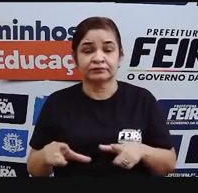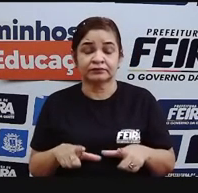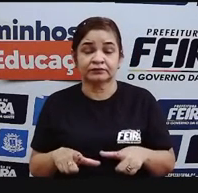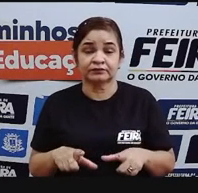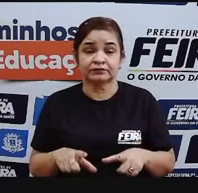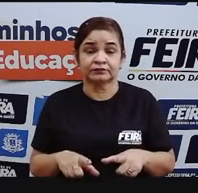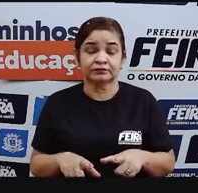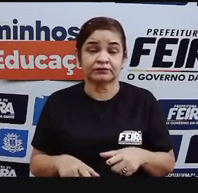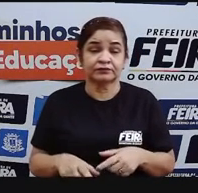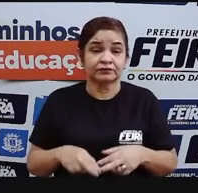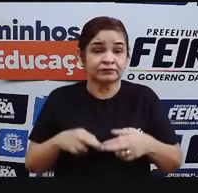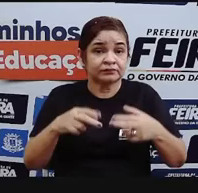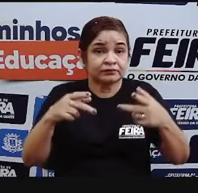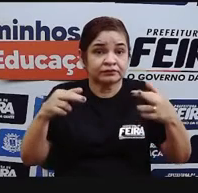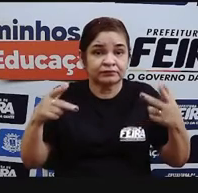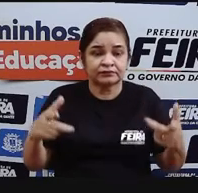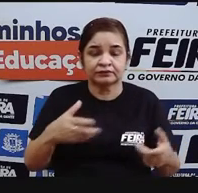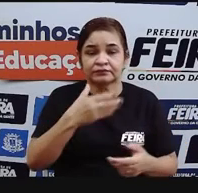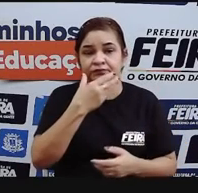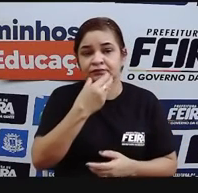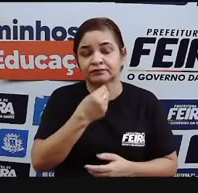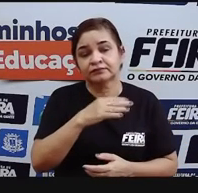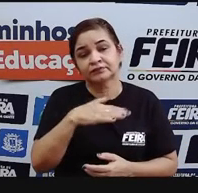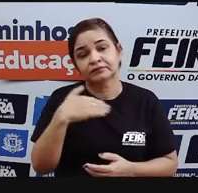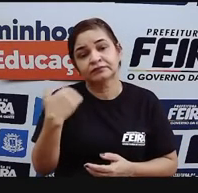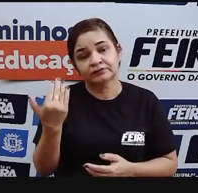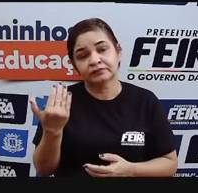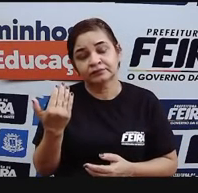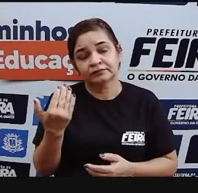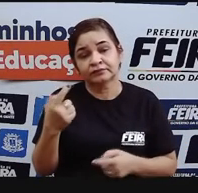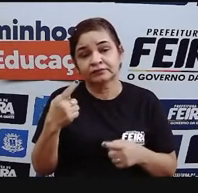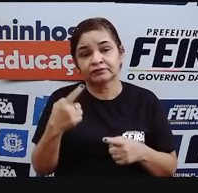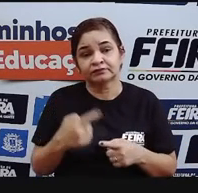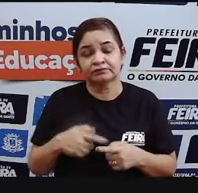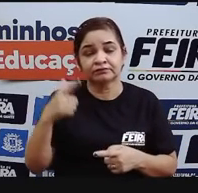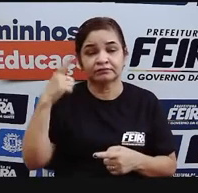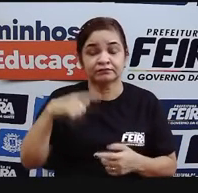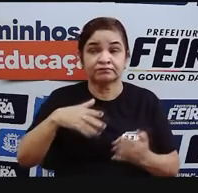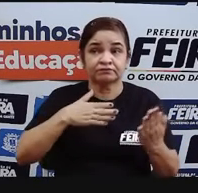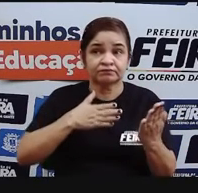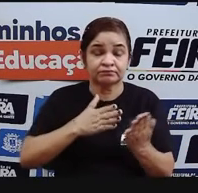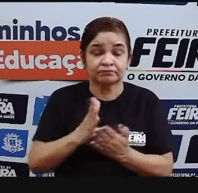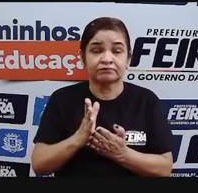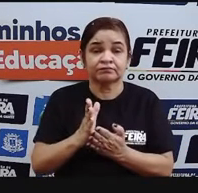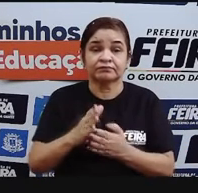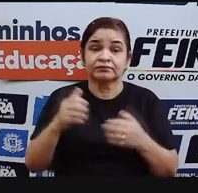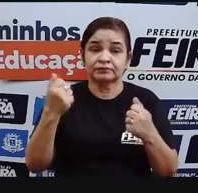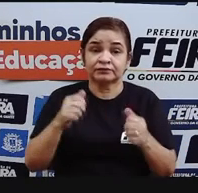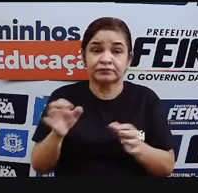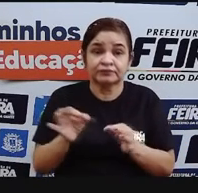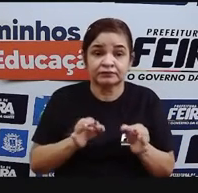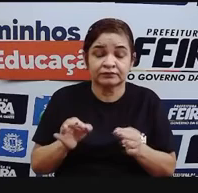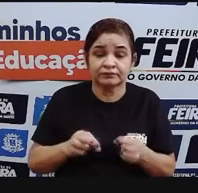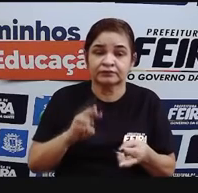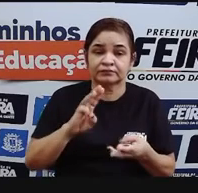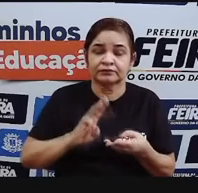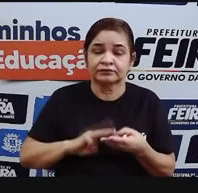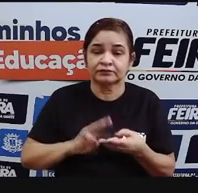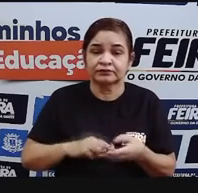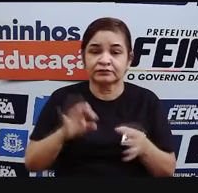aí alguns astronautas, porque não conseguia fazer os cálculos precisos da saída e da